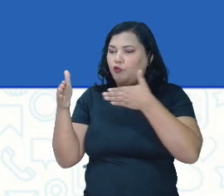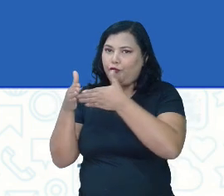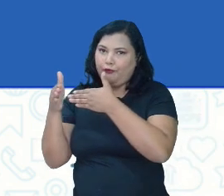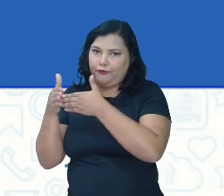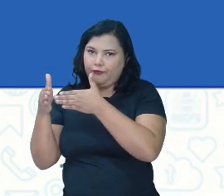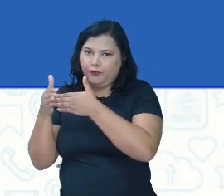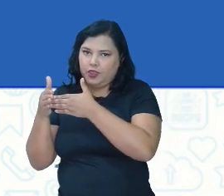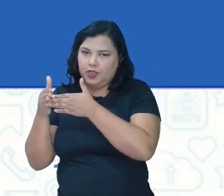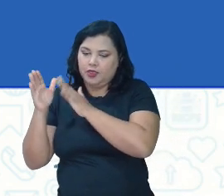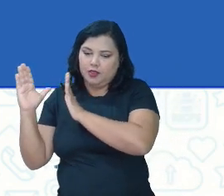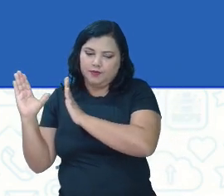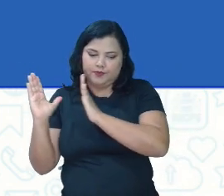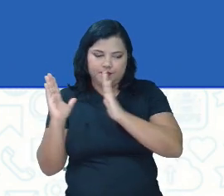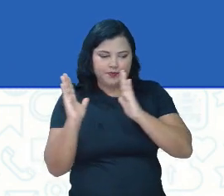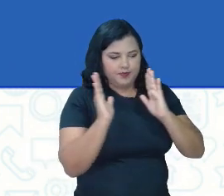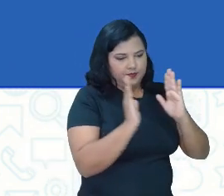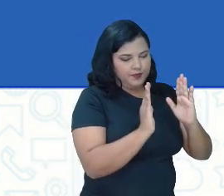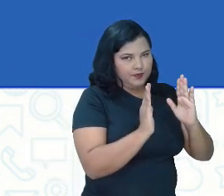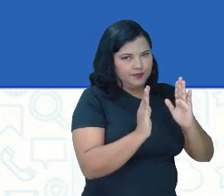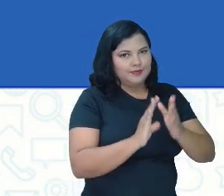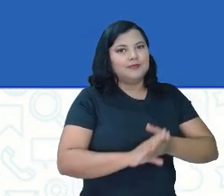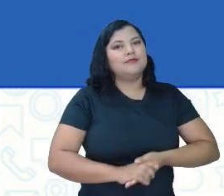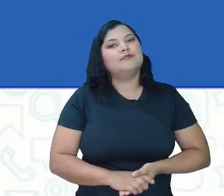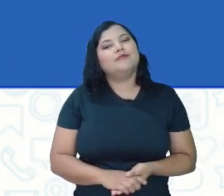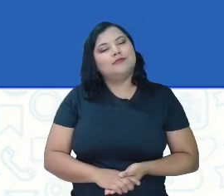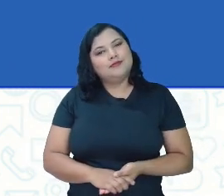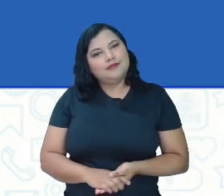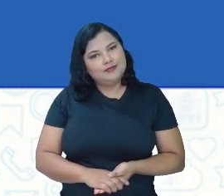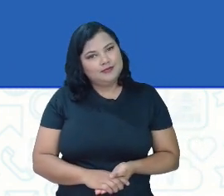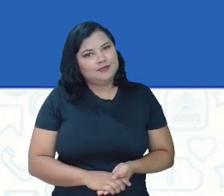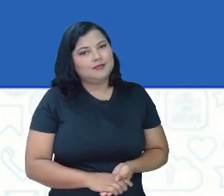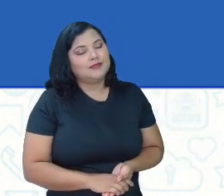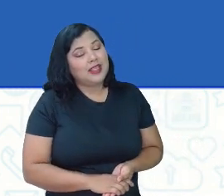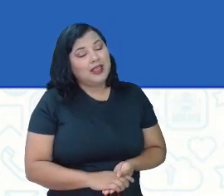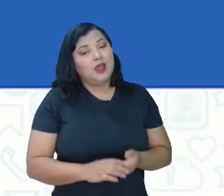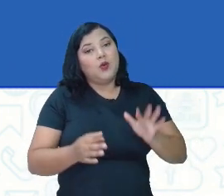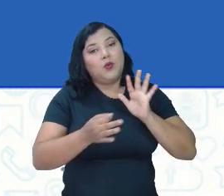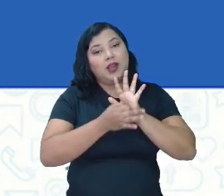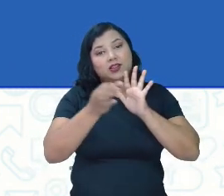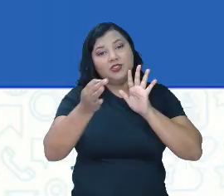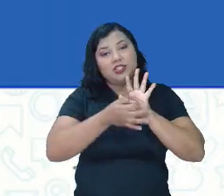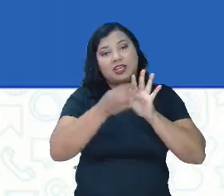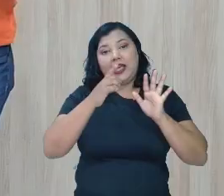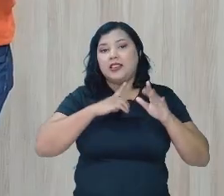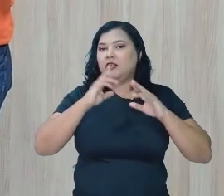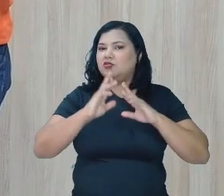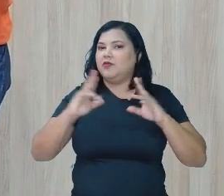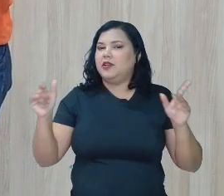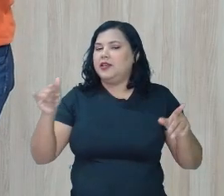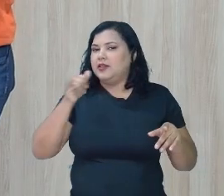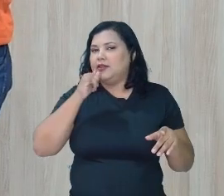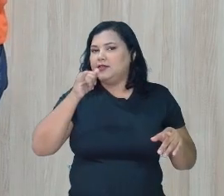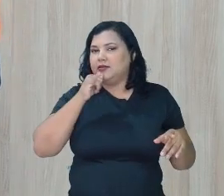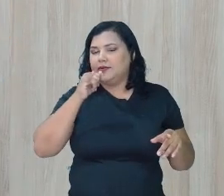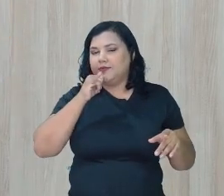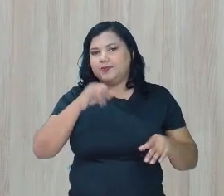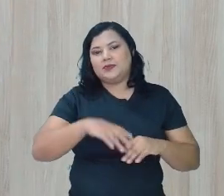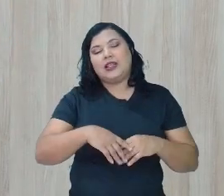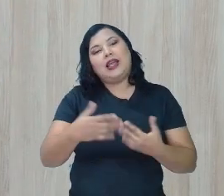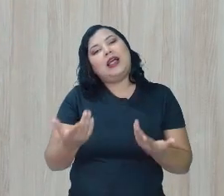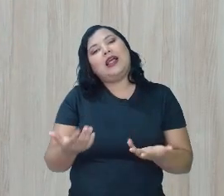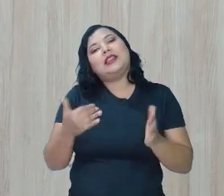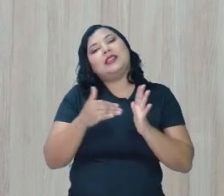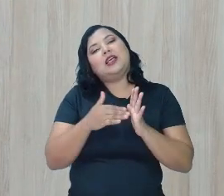feita da direita para a esquerda. Olha a dica, não é? Então, existe uma diferença. Até no